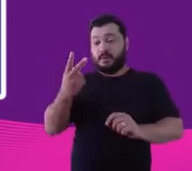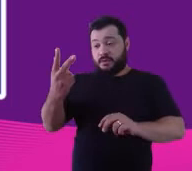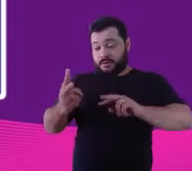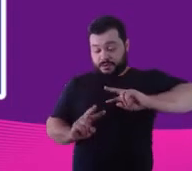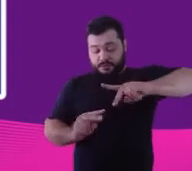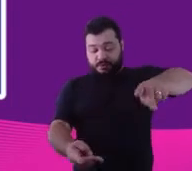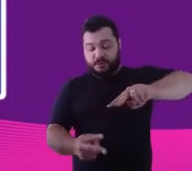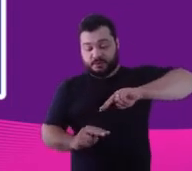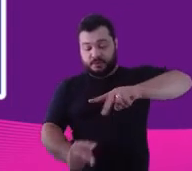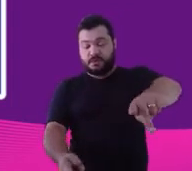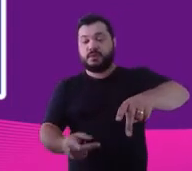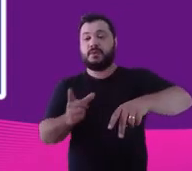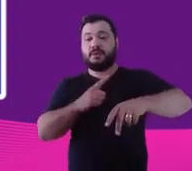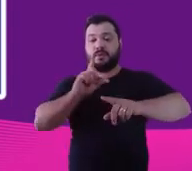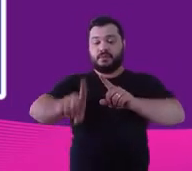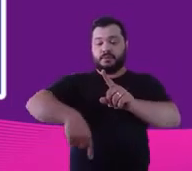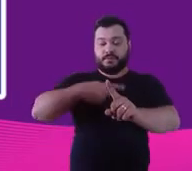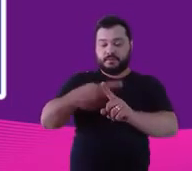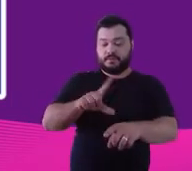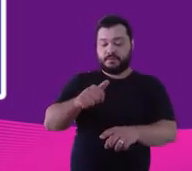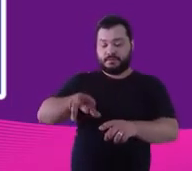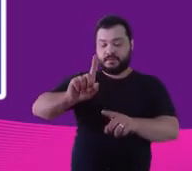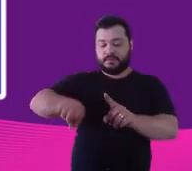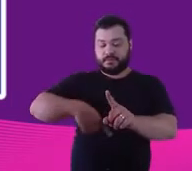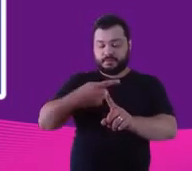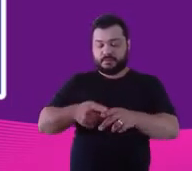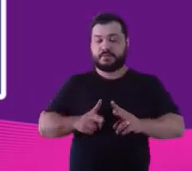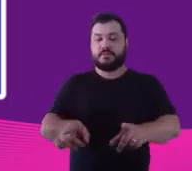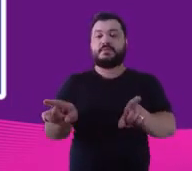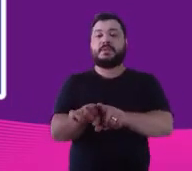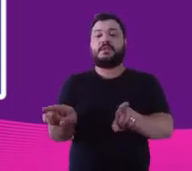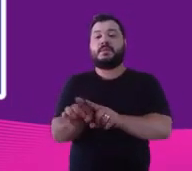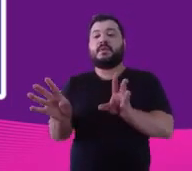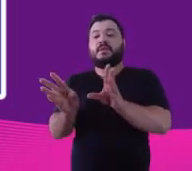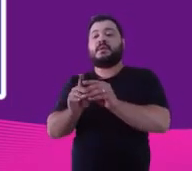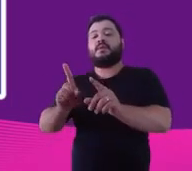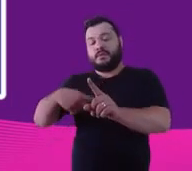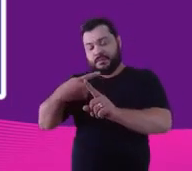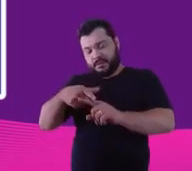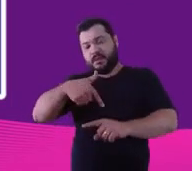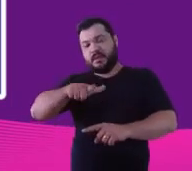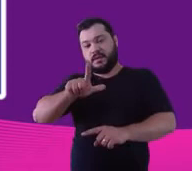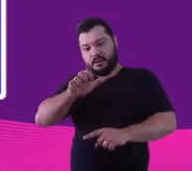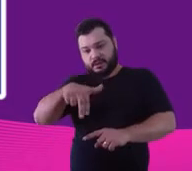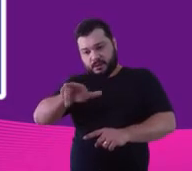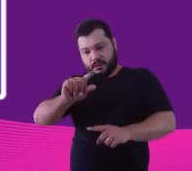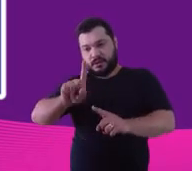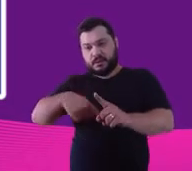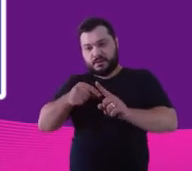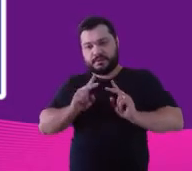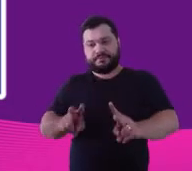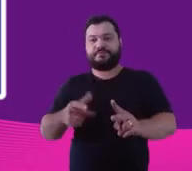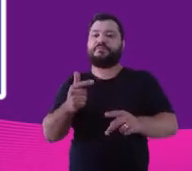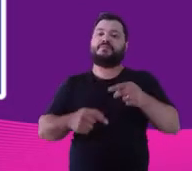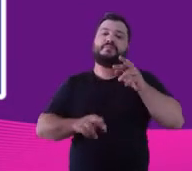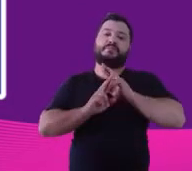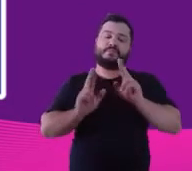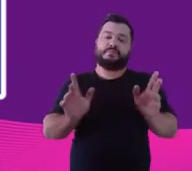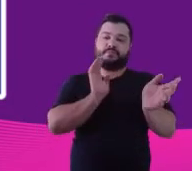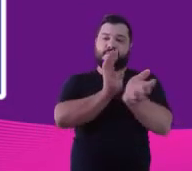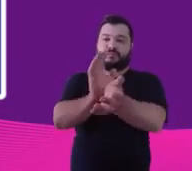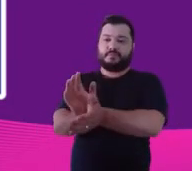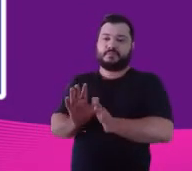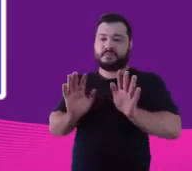transplante né seguido de Helena e manutenção EA consolidação Cianê manutenção é não dou diferença entre os